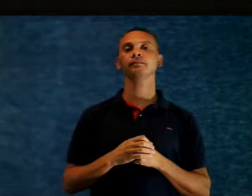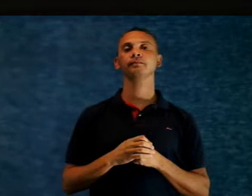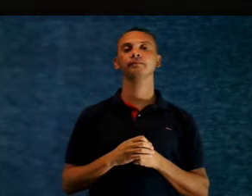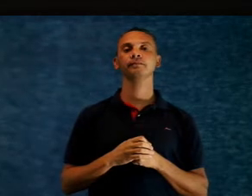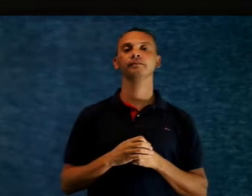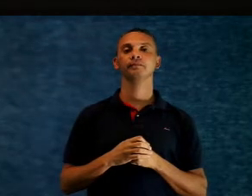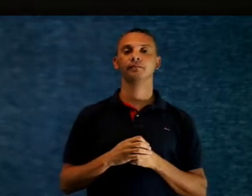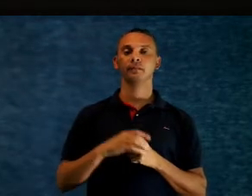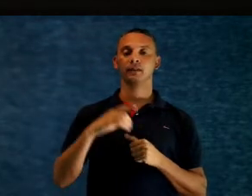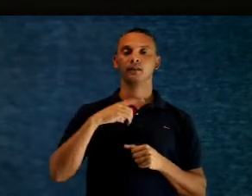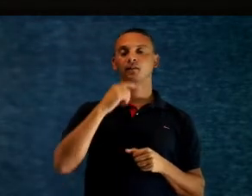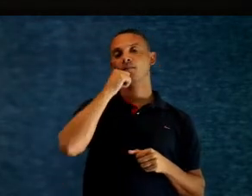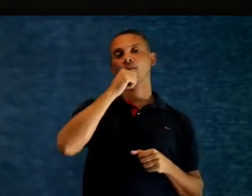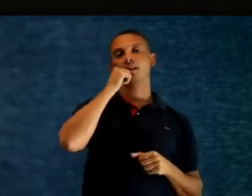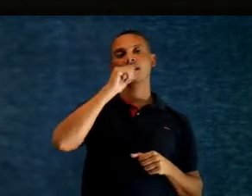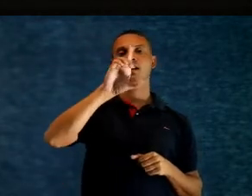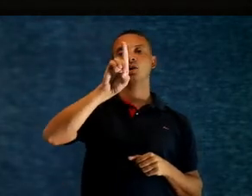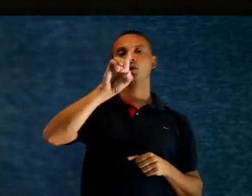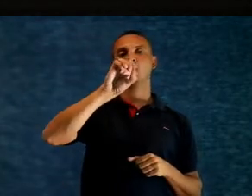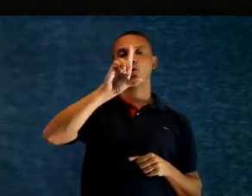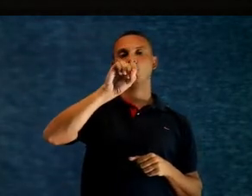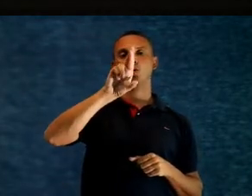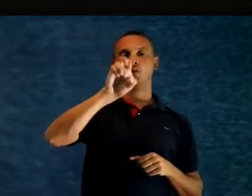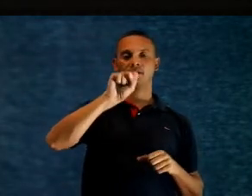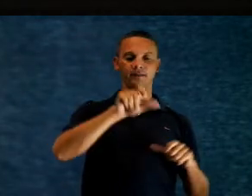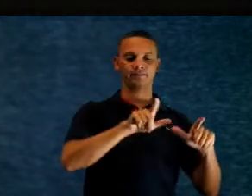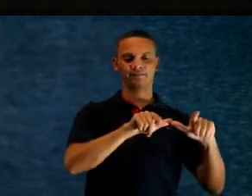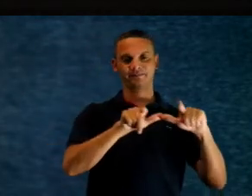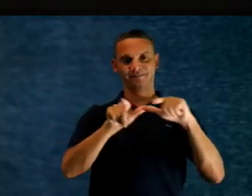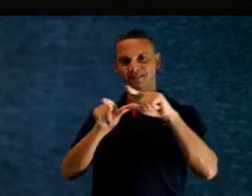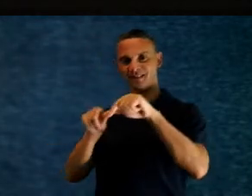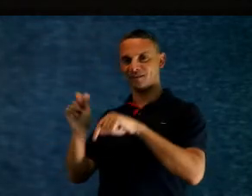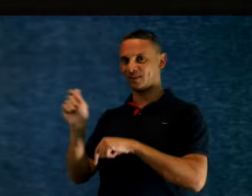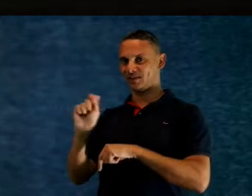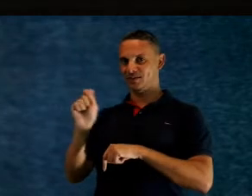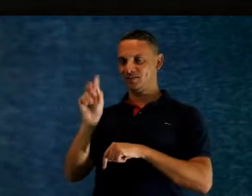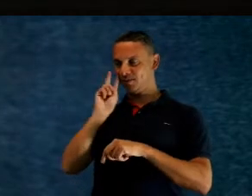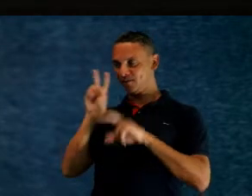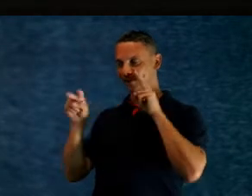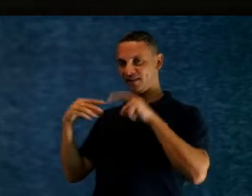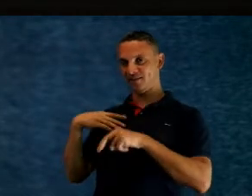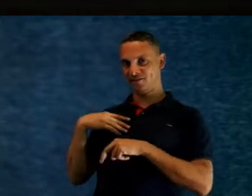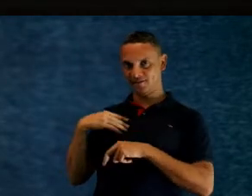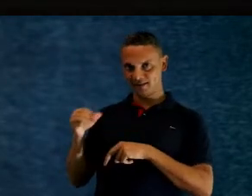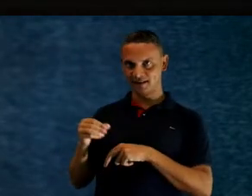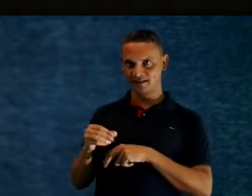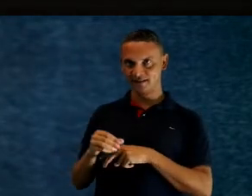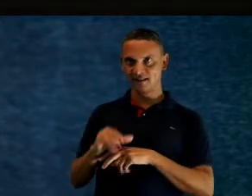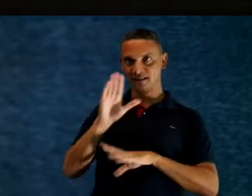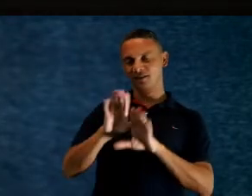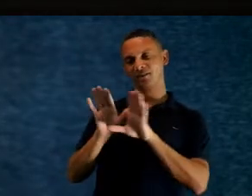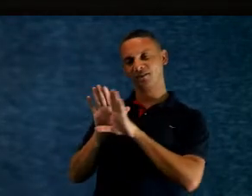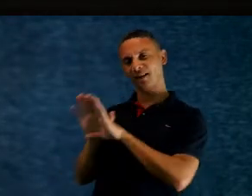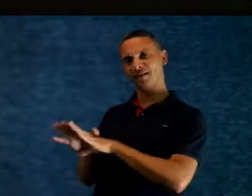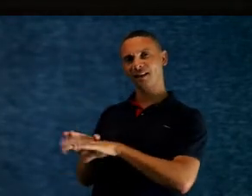até um pouco mais longo, um mês, dois meses, com a filha, para ajudá-la nas primeiras semanas do nascimento